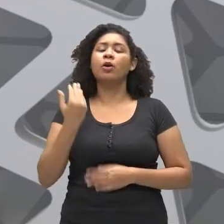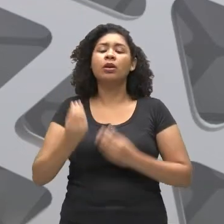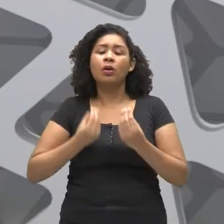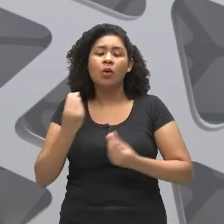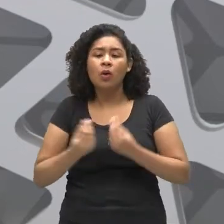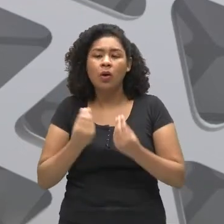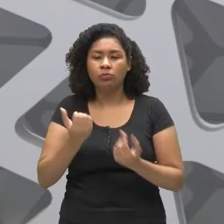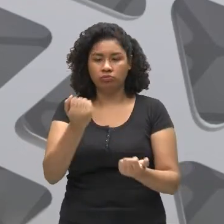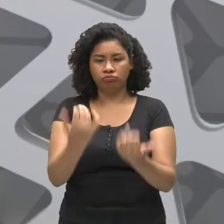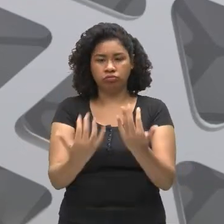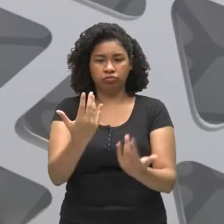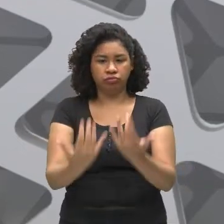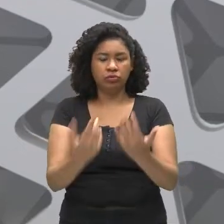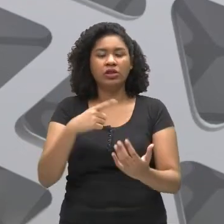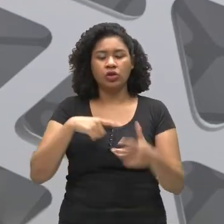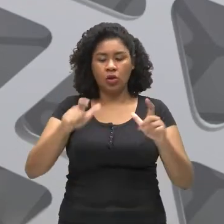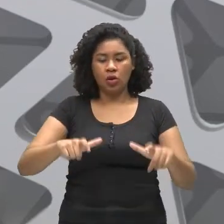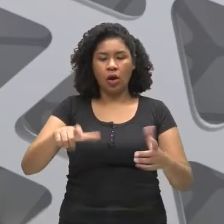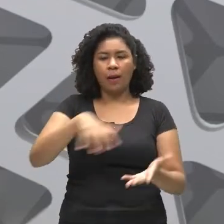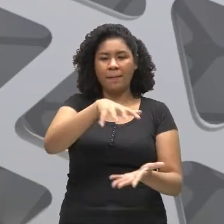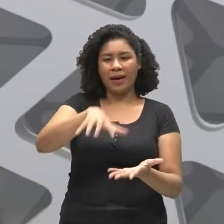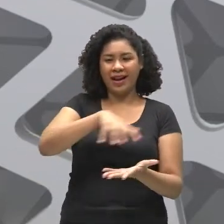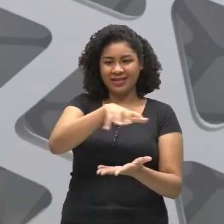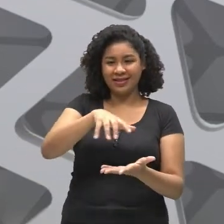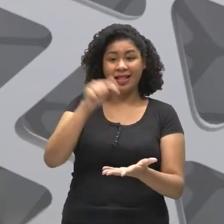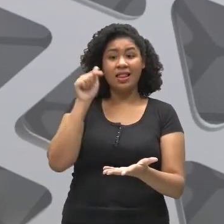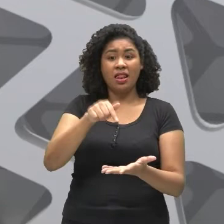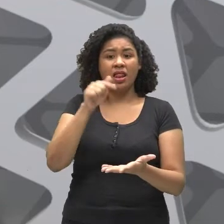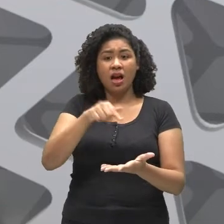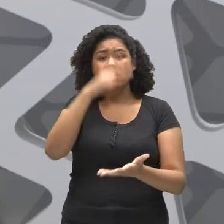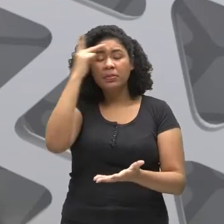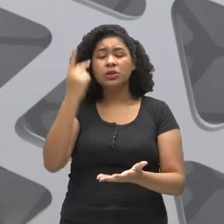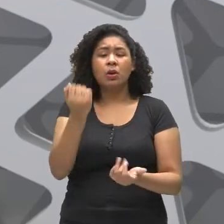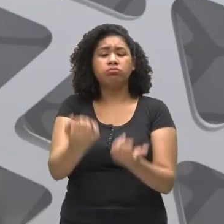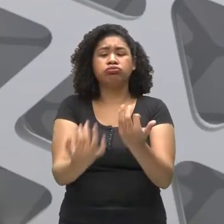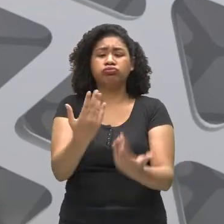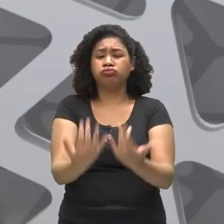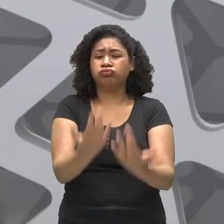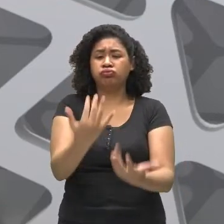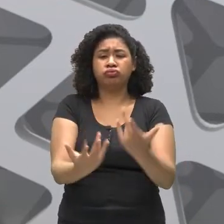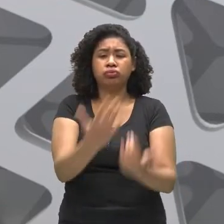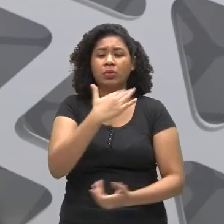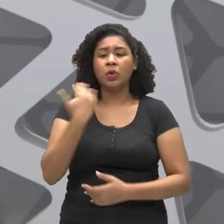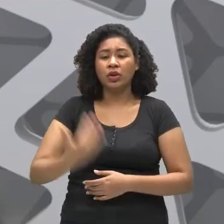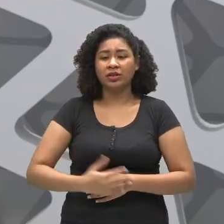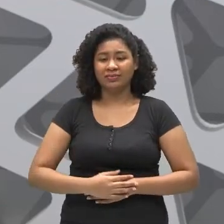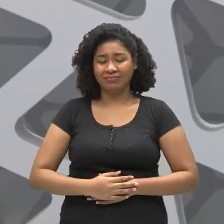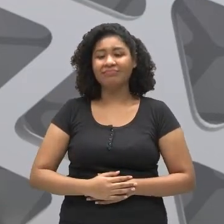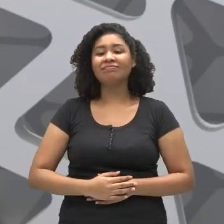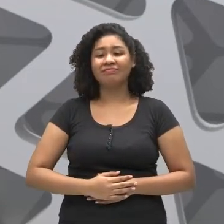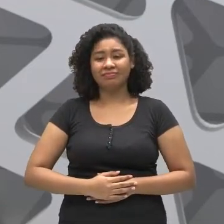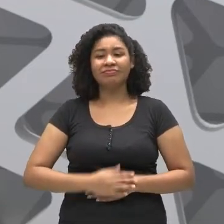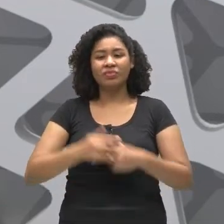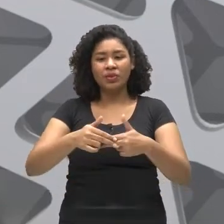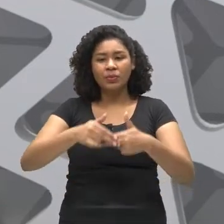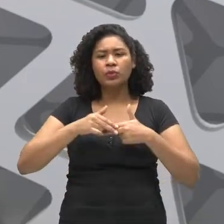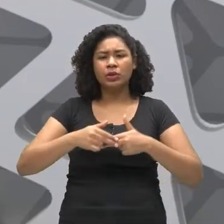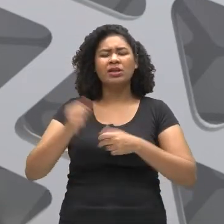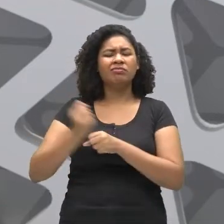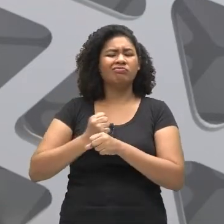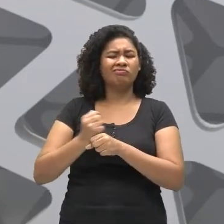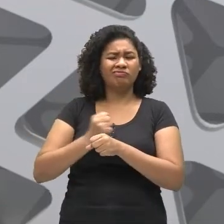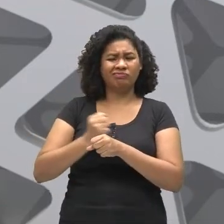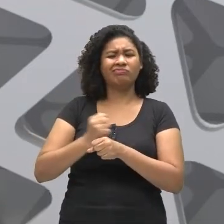ali a praça pública, aquela pessoa era queimada ali, literalmente na frente de todo mundo. E durante muito tempo,